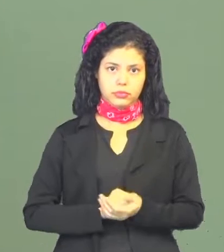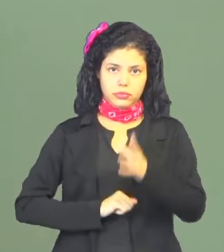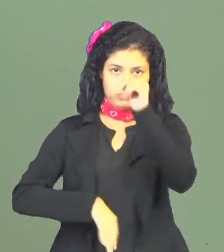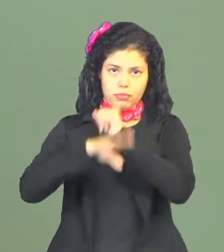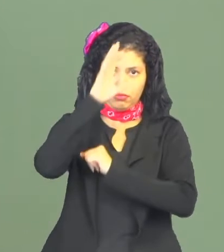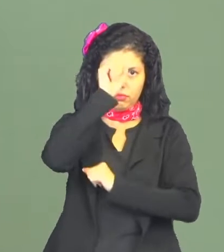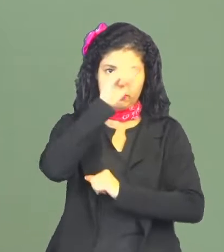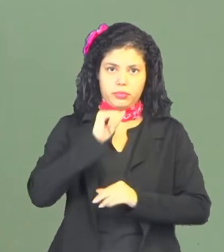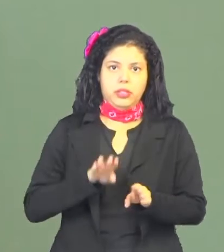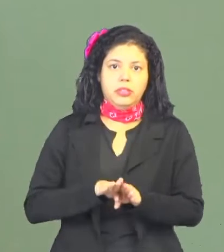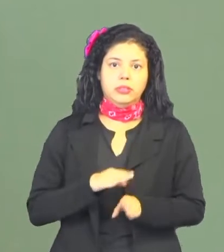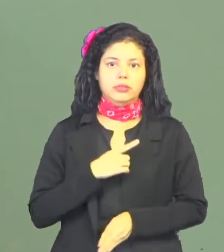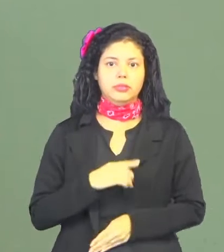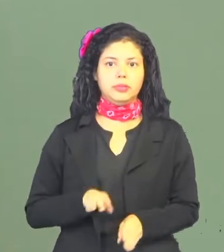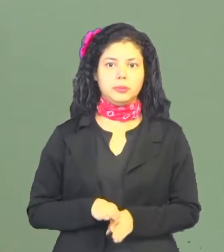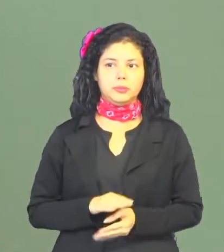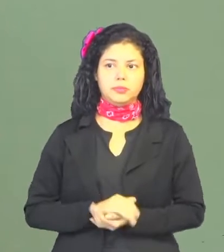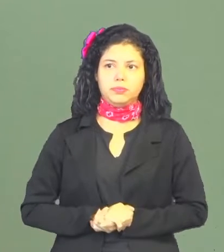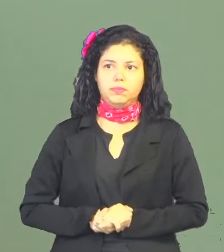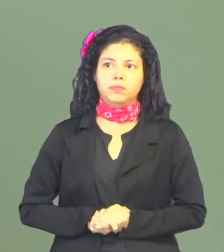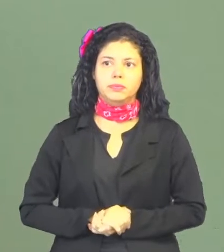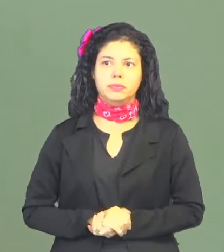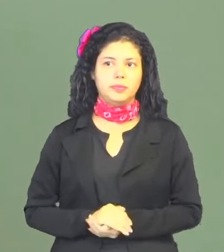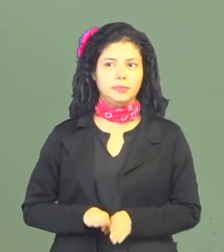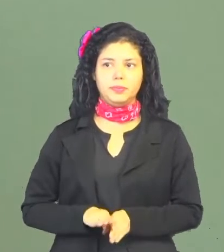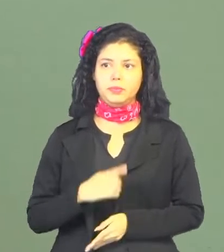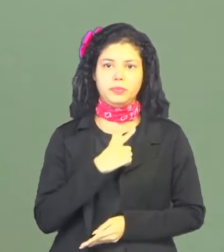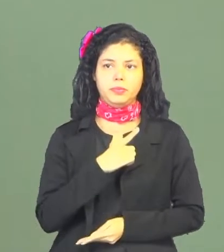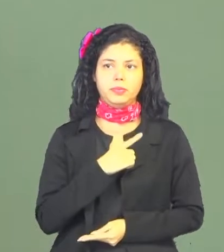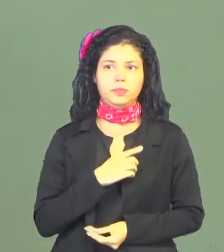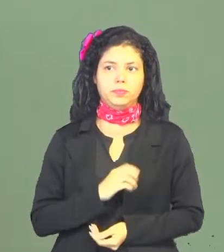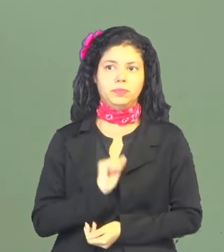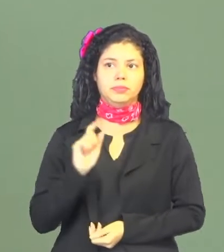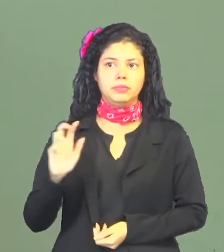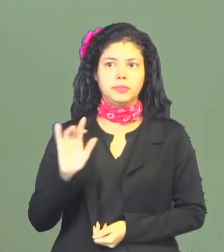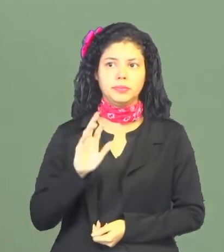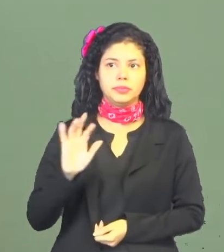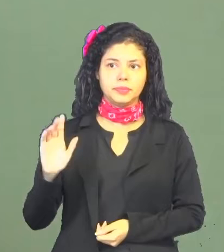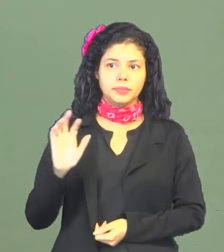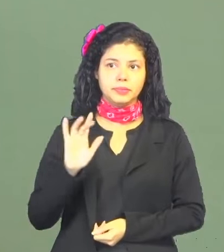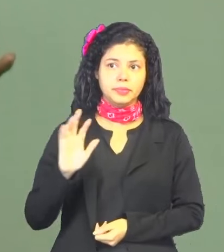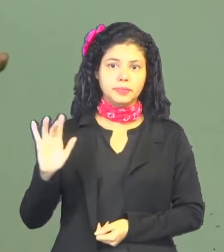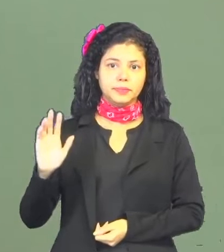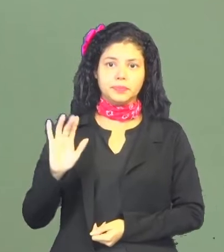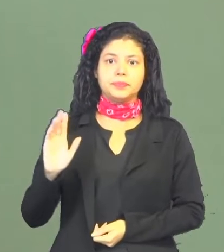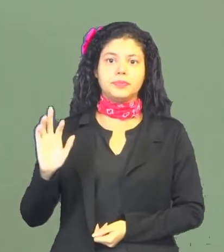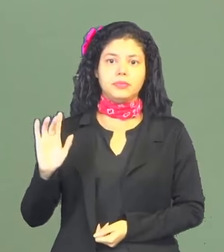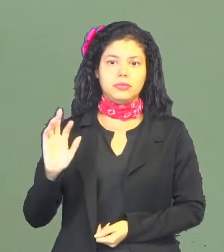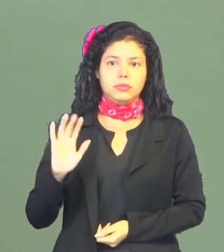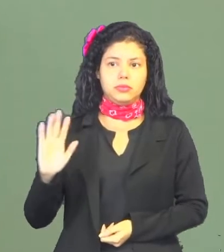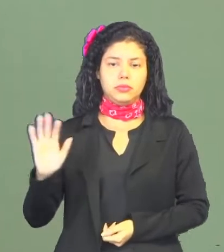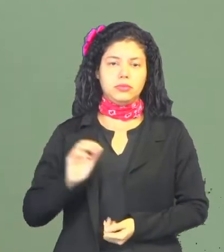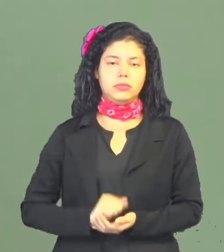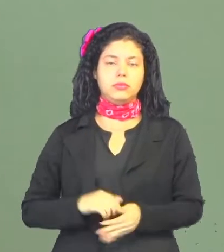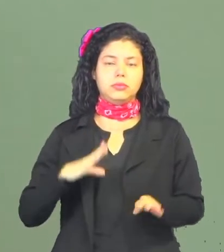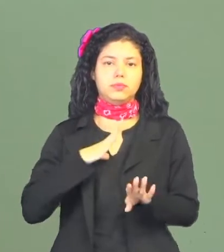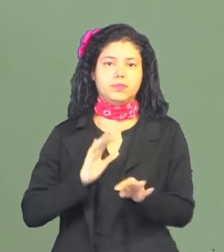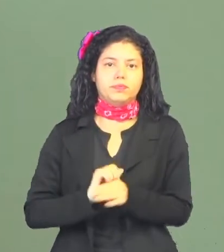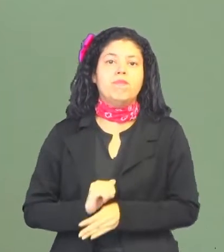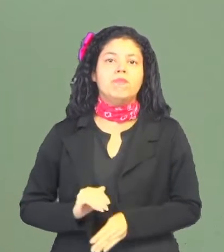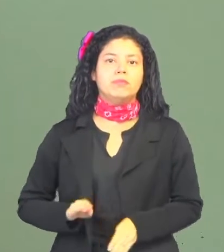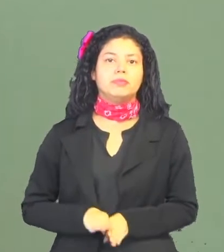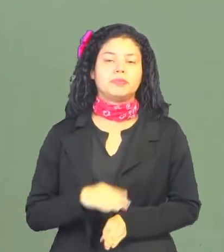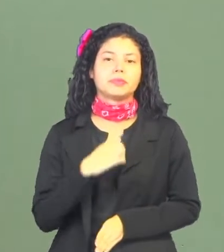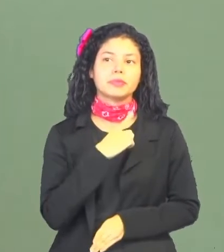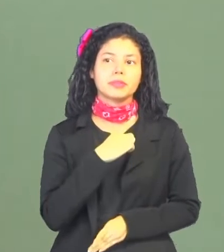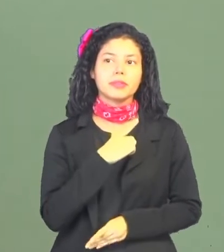nosso idioma língua portuguesa língua materna a gente tem contato com alfabeto ainda não ali no lá na pré-escola né na primeira etapa da